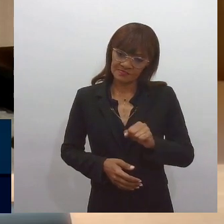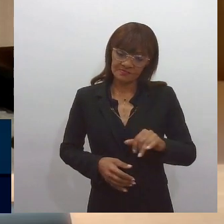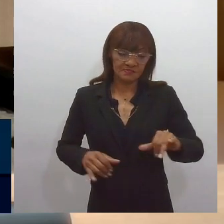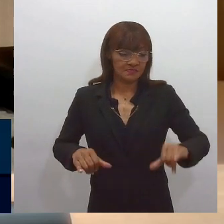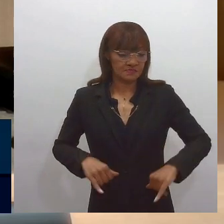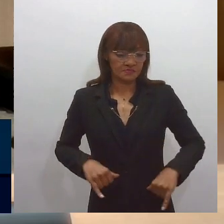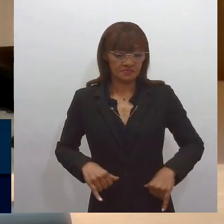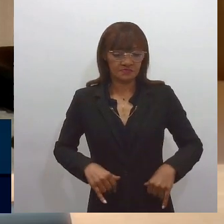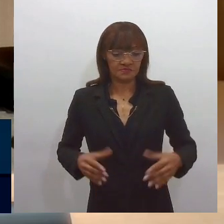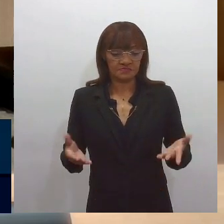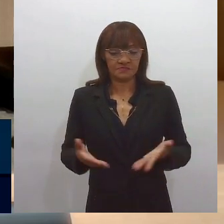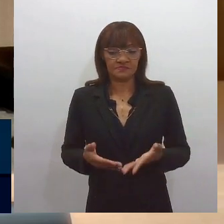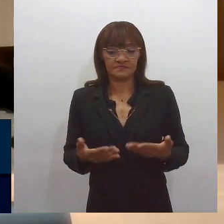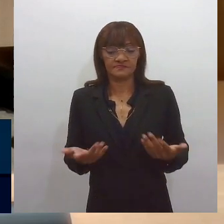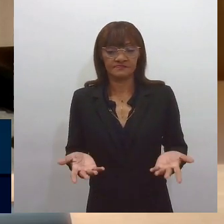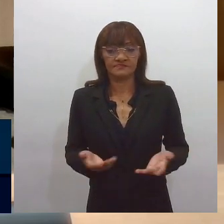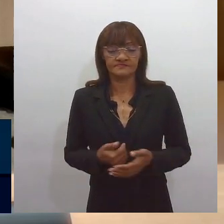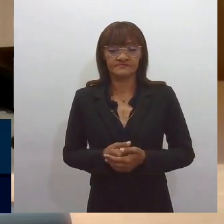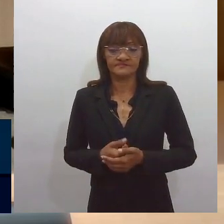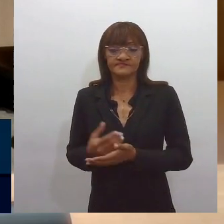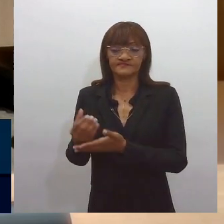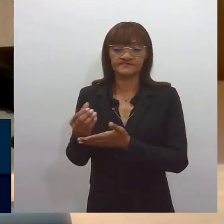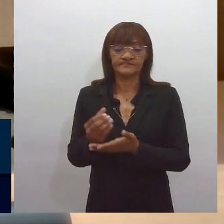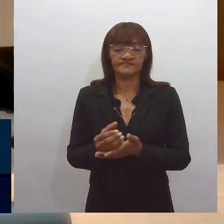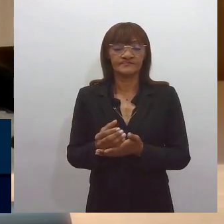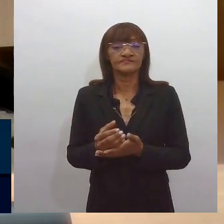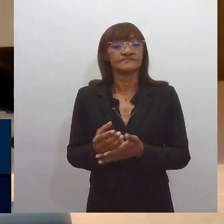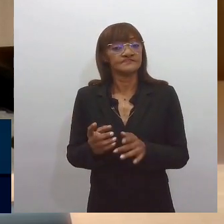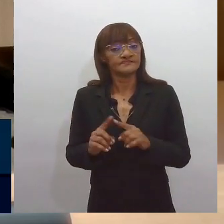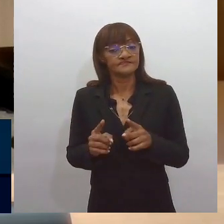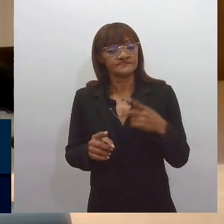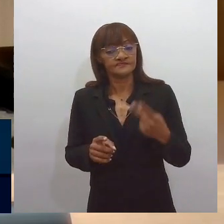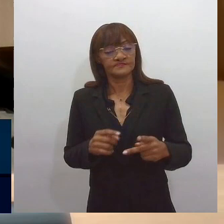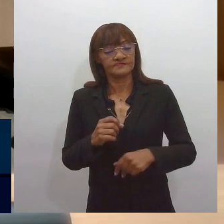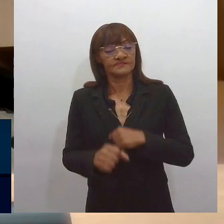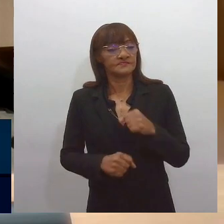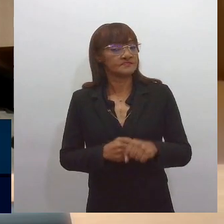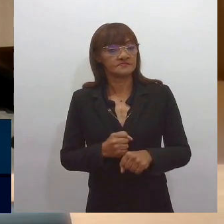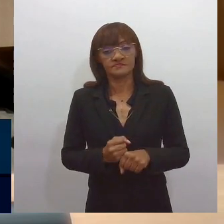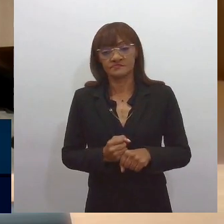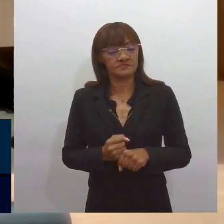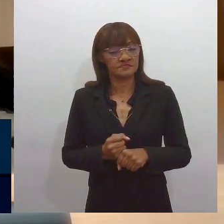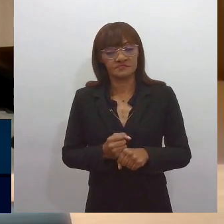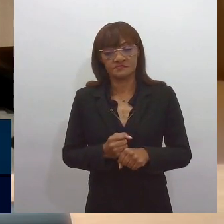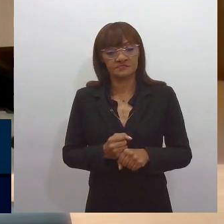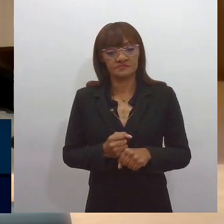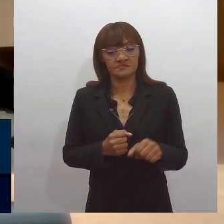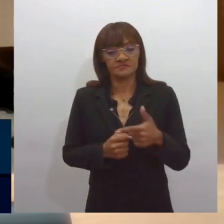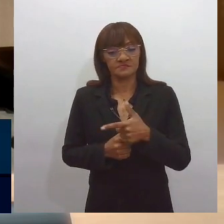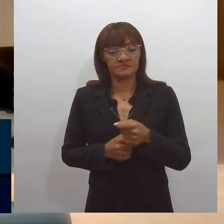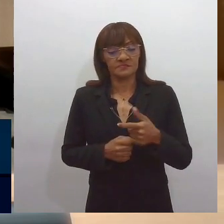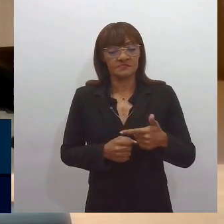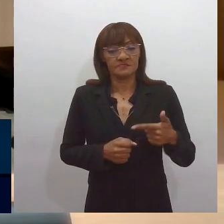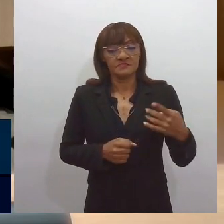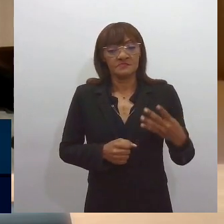recurso suficiente esse ano para terminar esse ano terminar em 2024 essa pergunta para ver